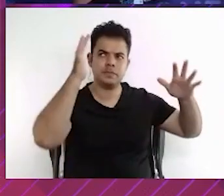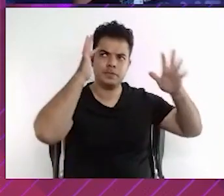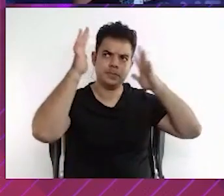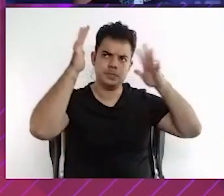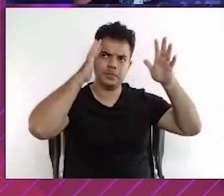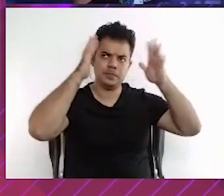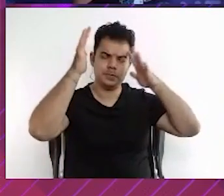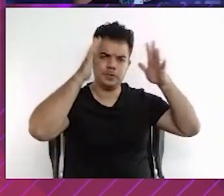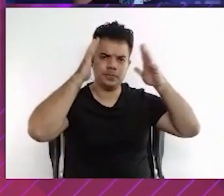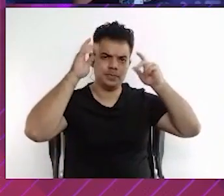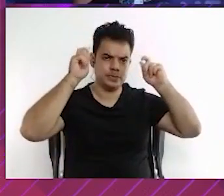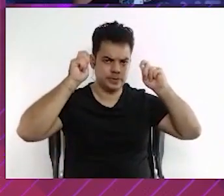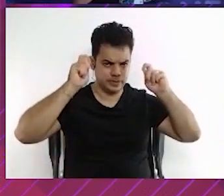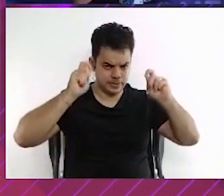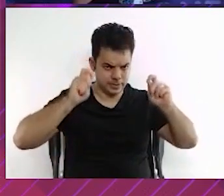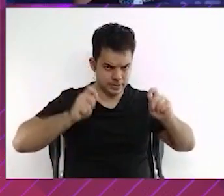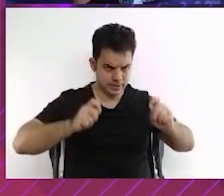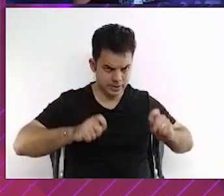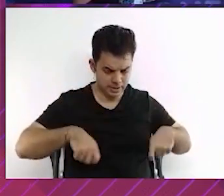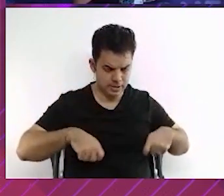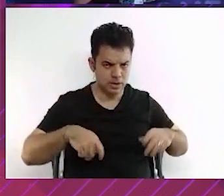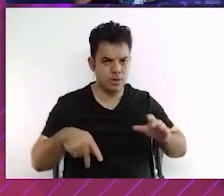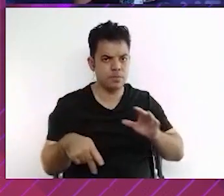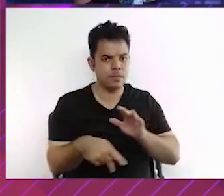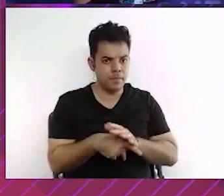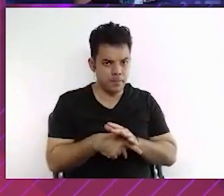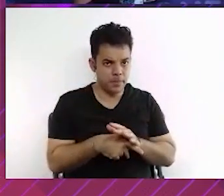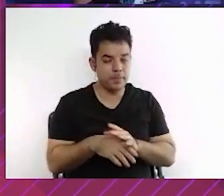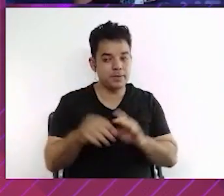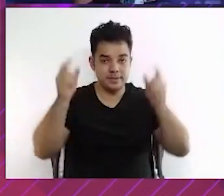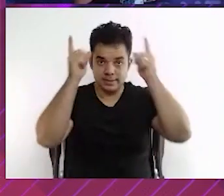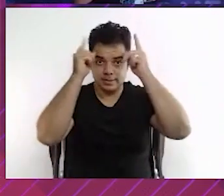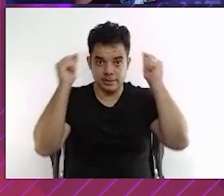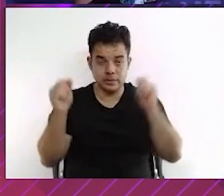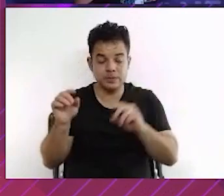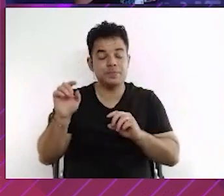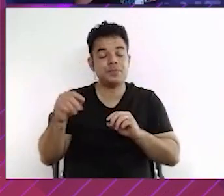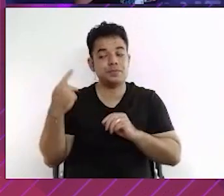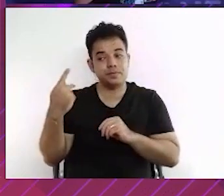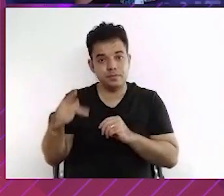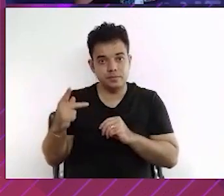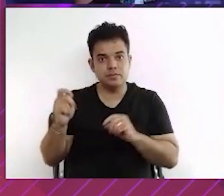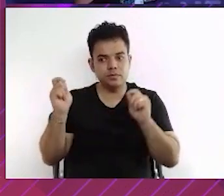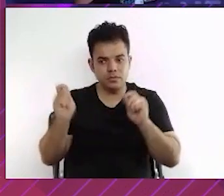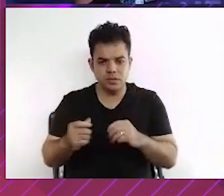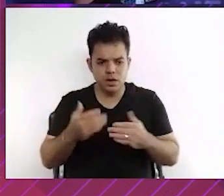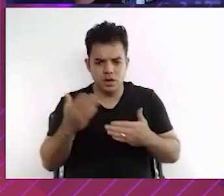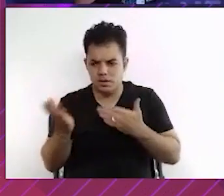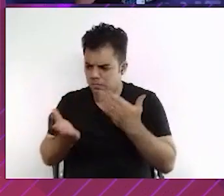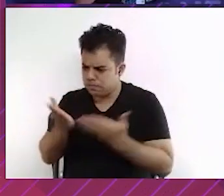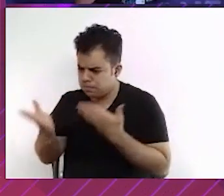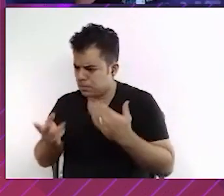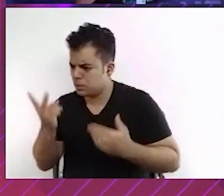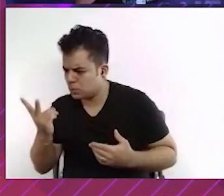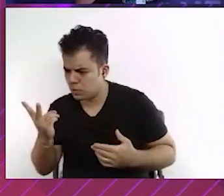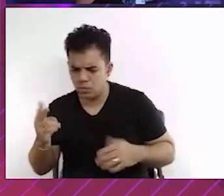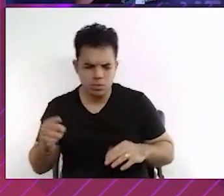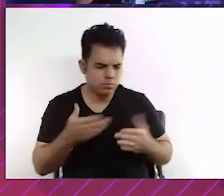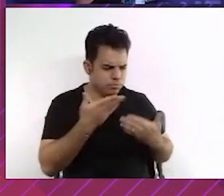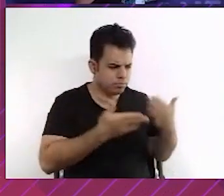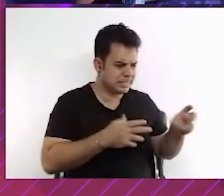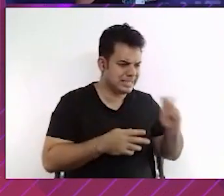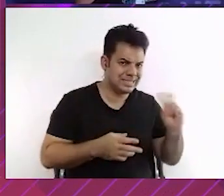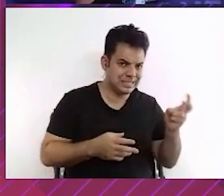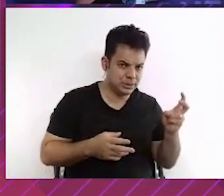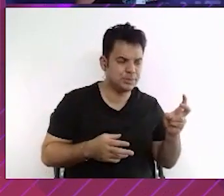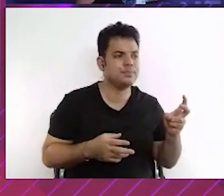quantos pacientes aquela pessoa, aquele técnico de enfermagem, ele pode tomar conta. É a área de